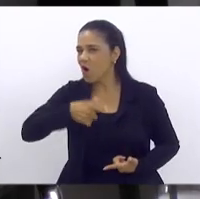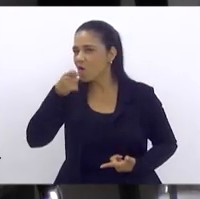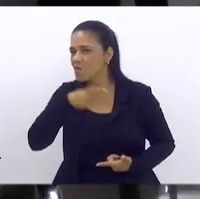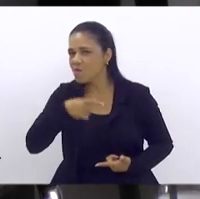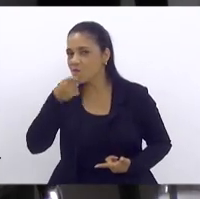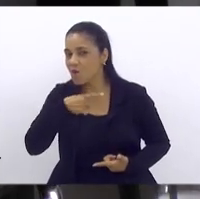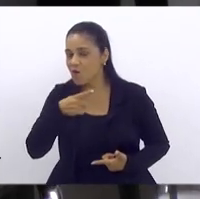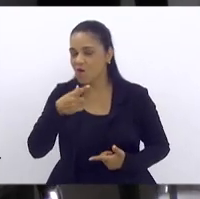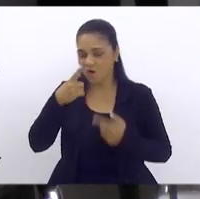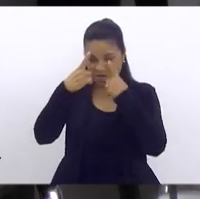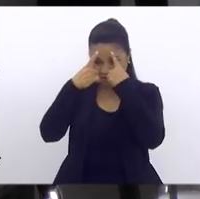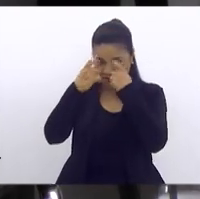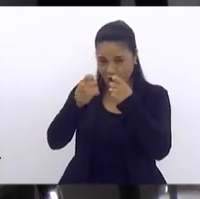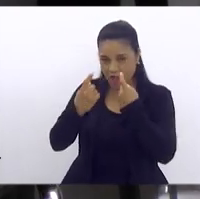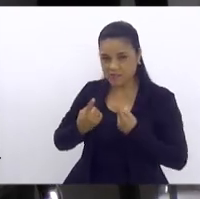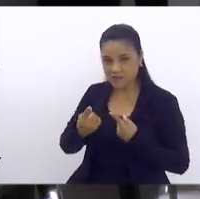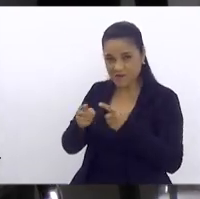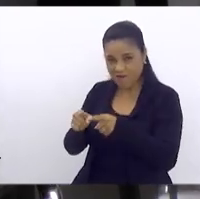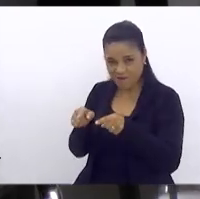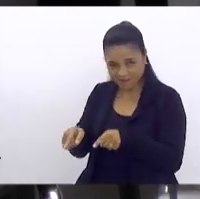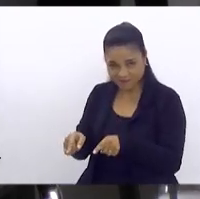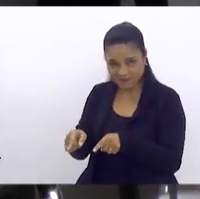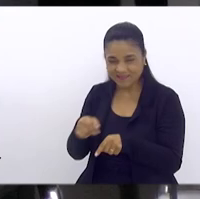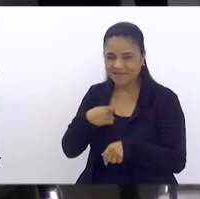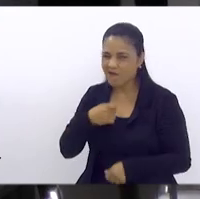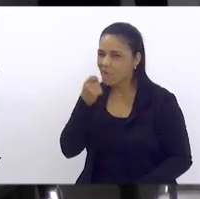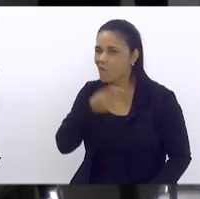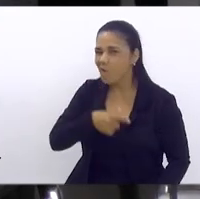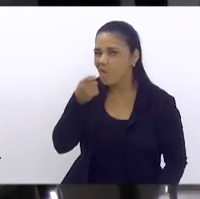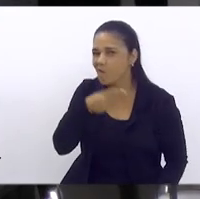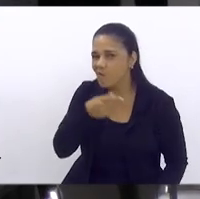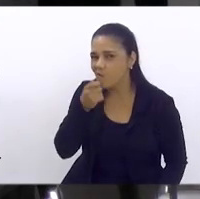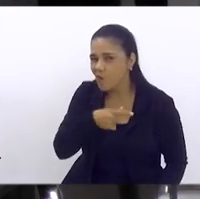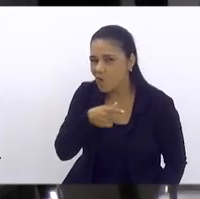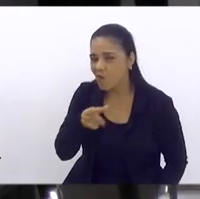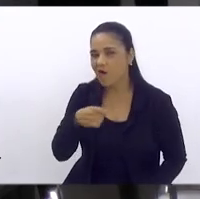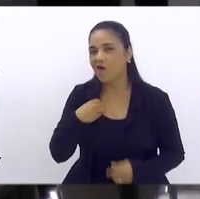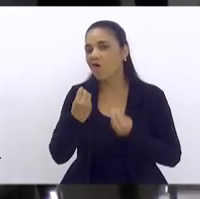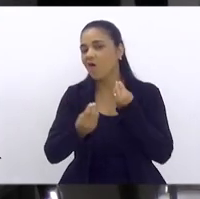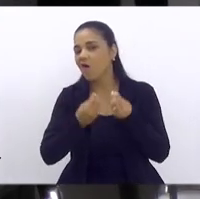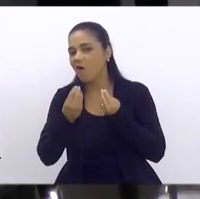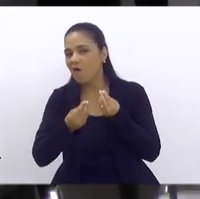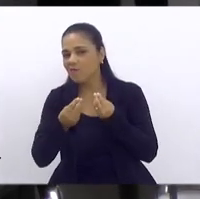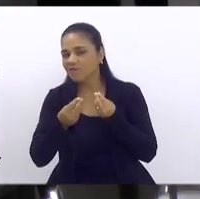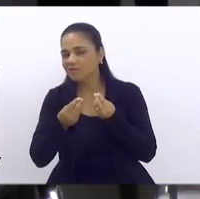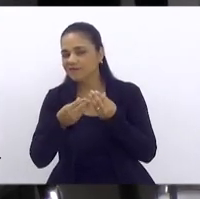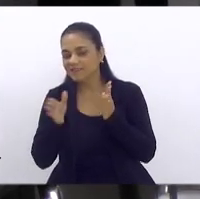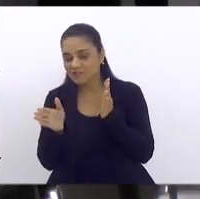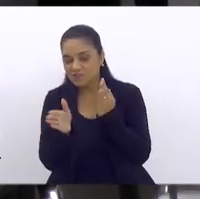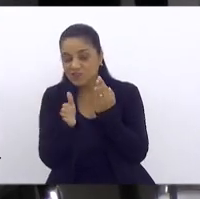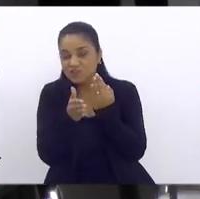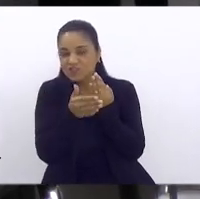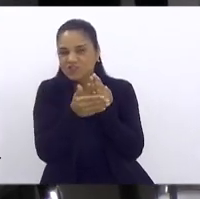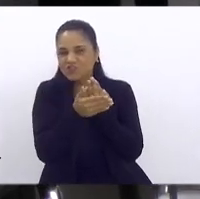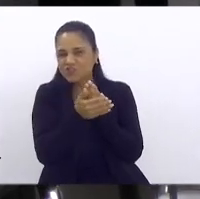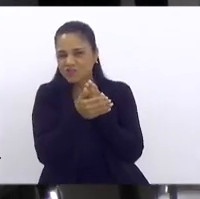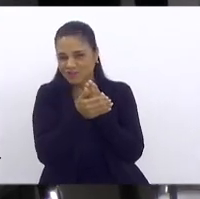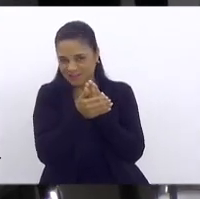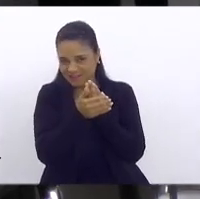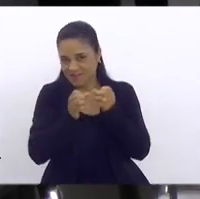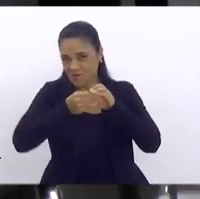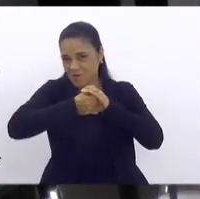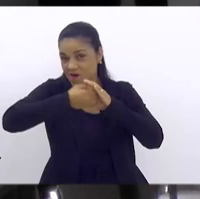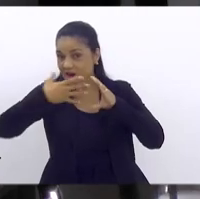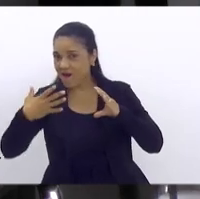alguém. Porque o que acontece quando a gente usa o humor para violentar alguém? Você consegue camuflar o próprio caráter violento